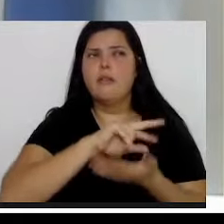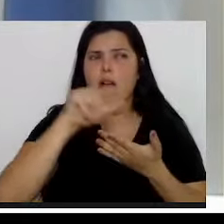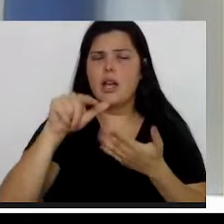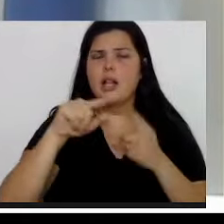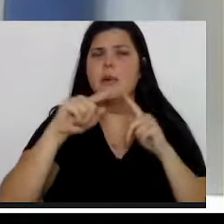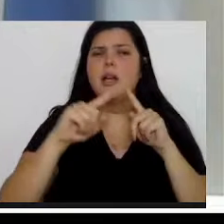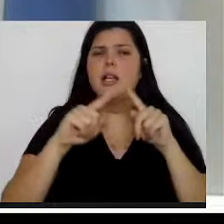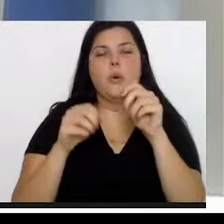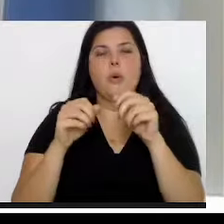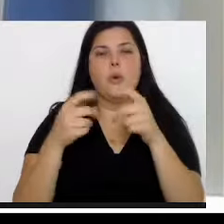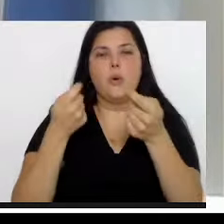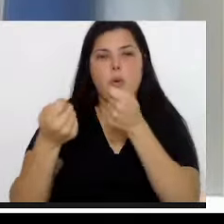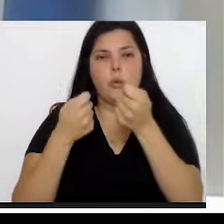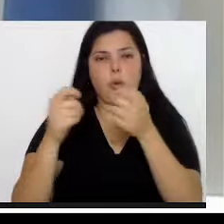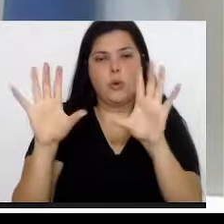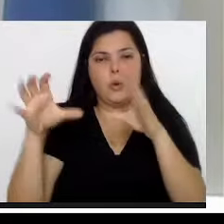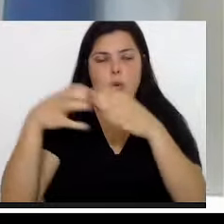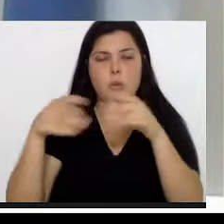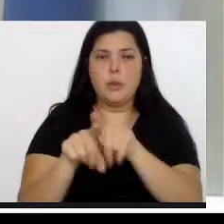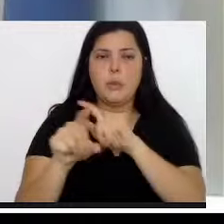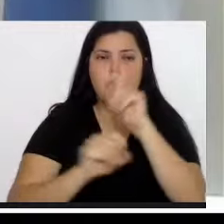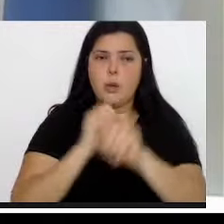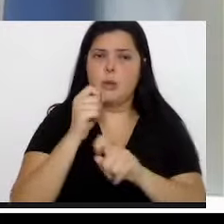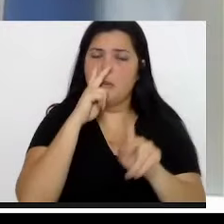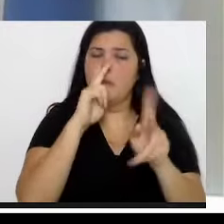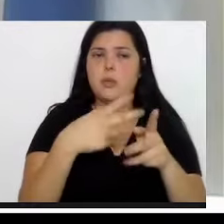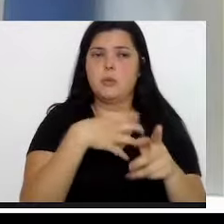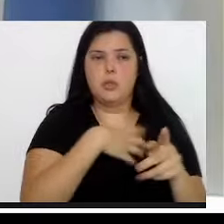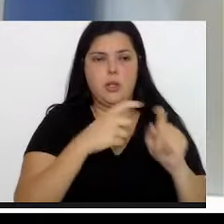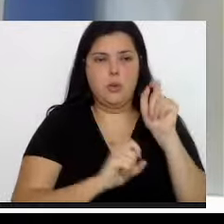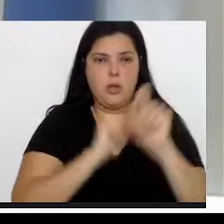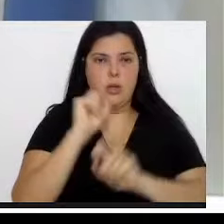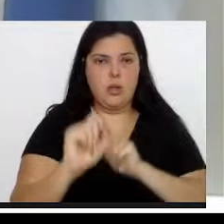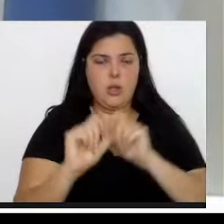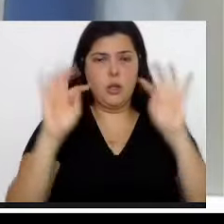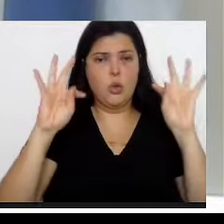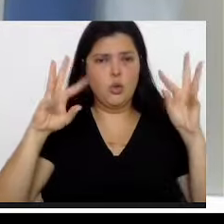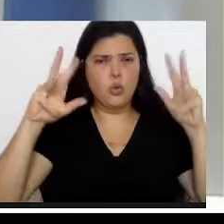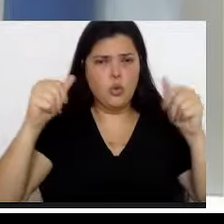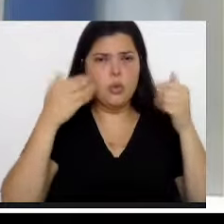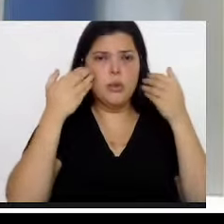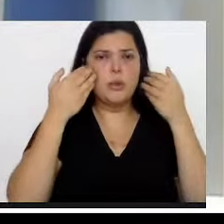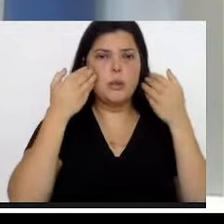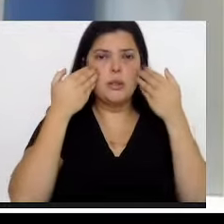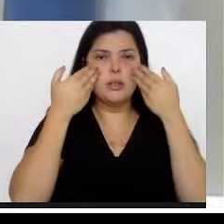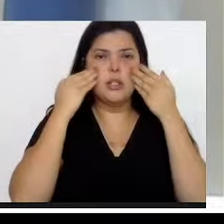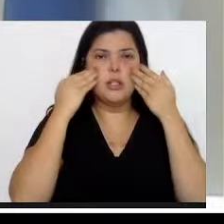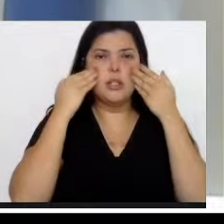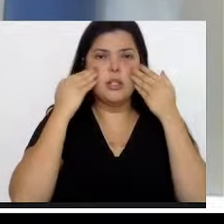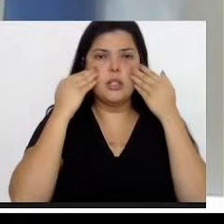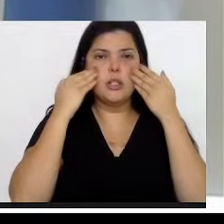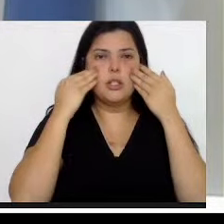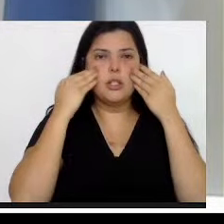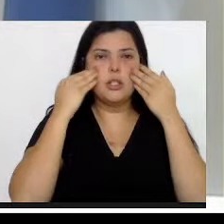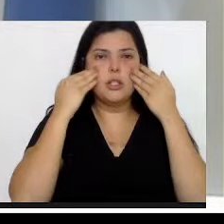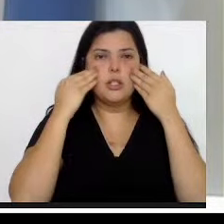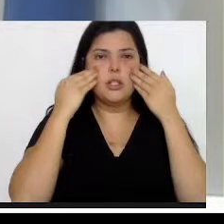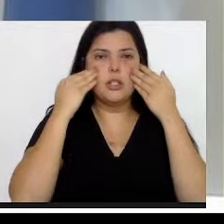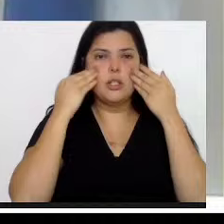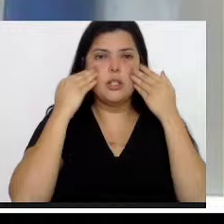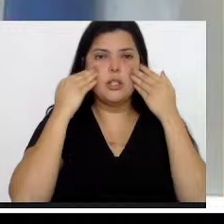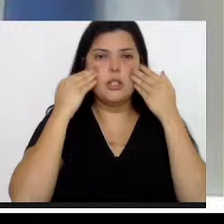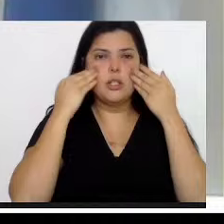dia 13, que é o retorno. Então, da mesma forma, tudo será esclarecido, se for o caso.